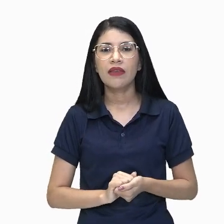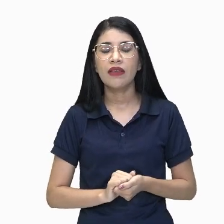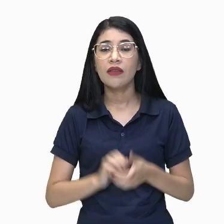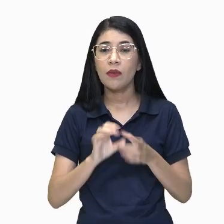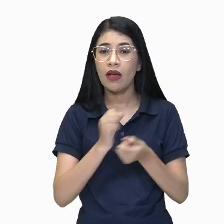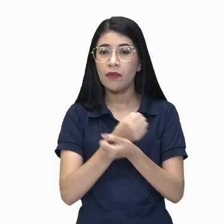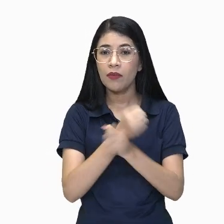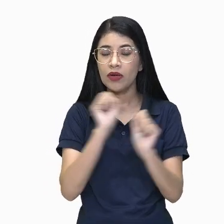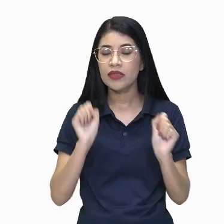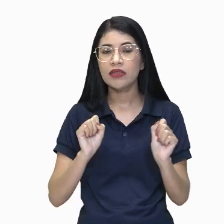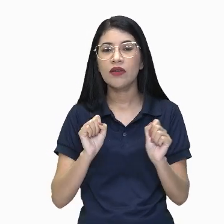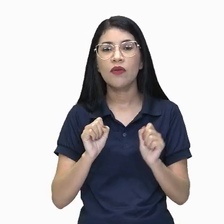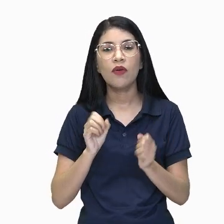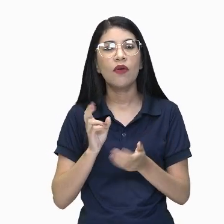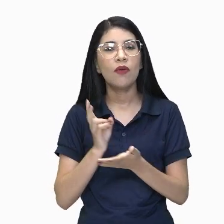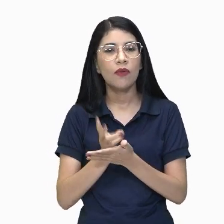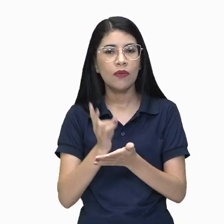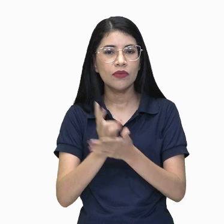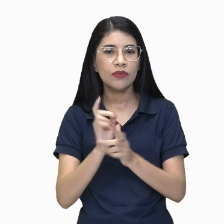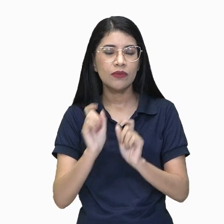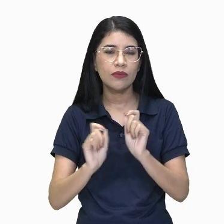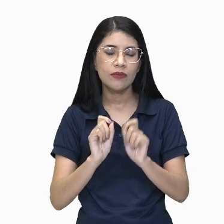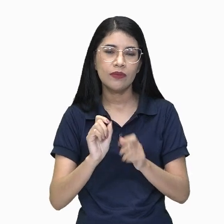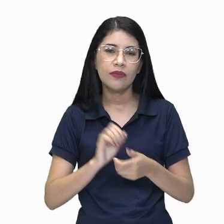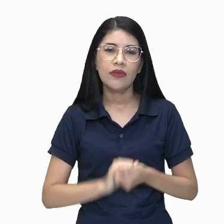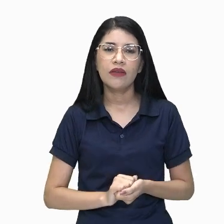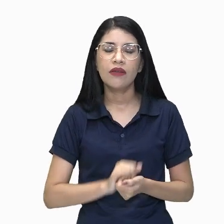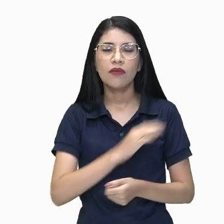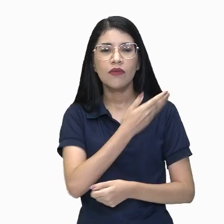estrutural e os negros continuaram a